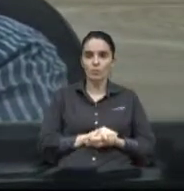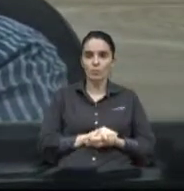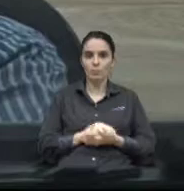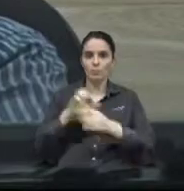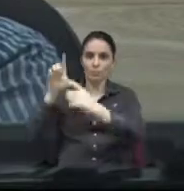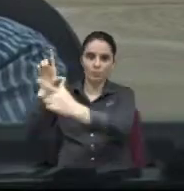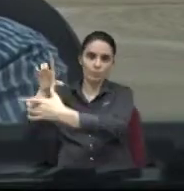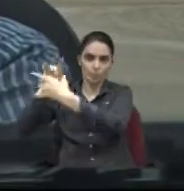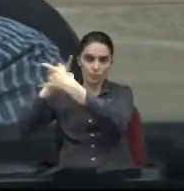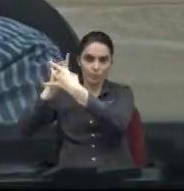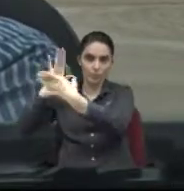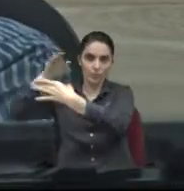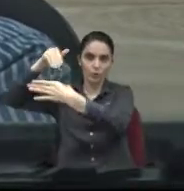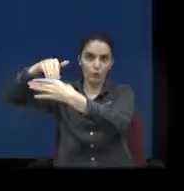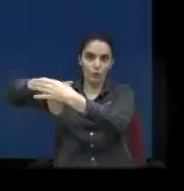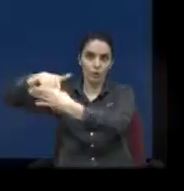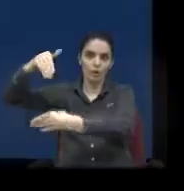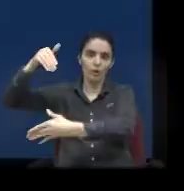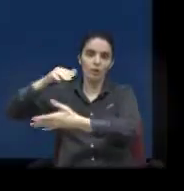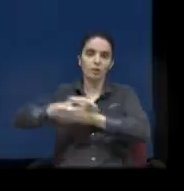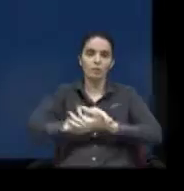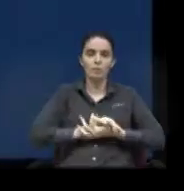está aberto.